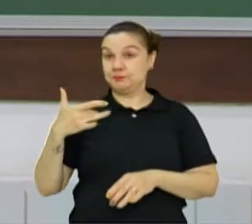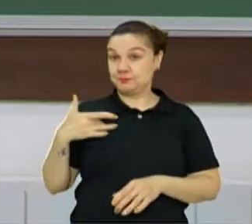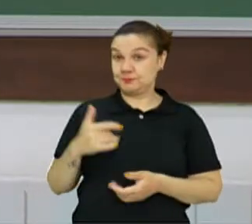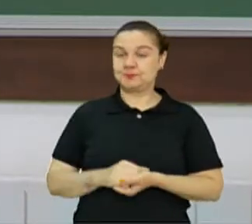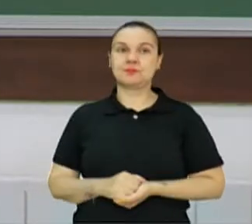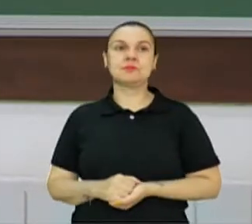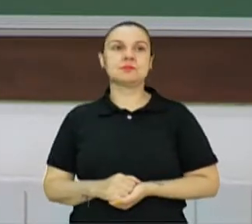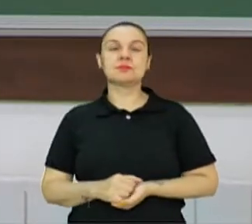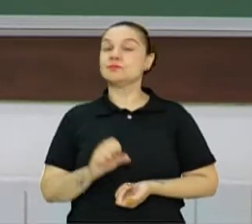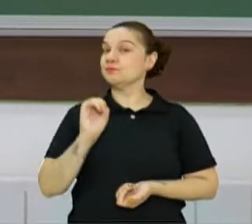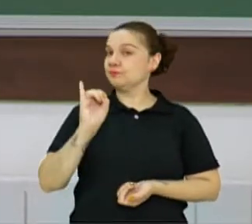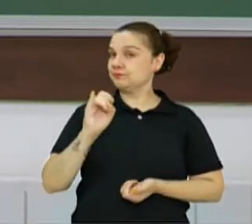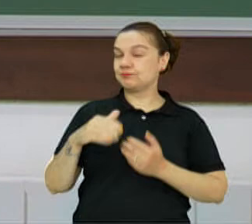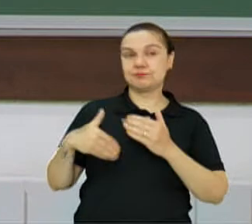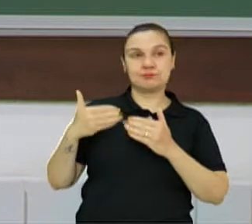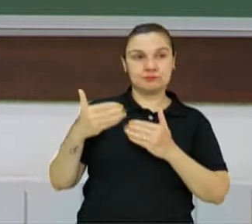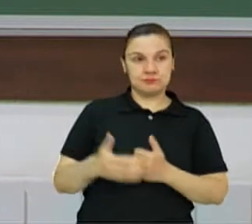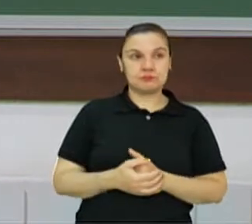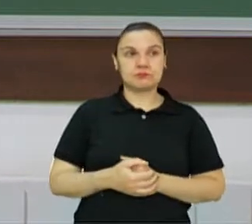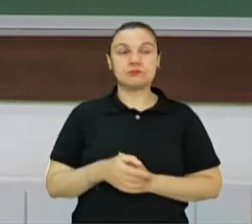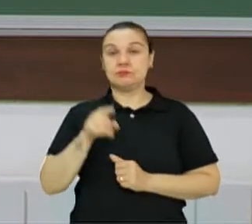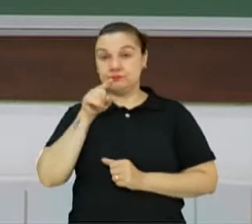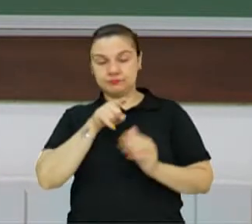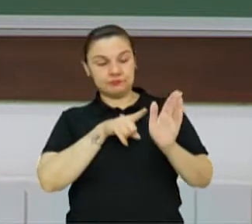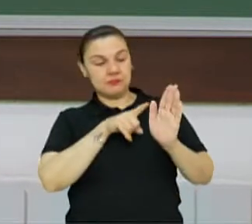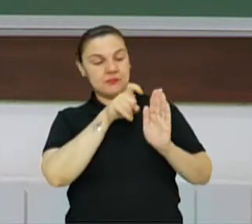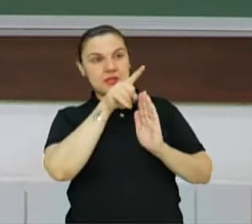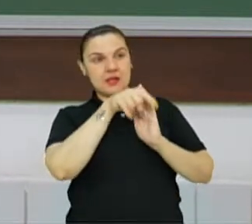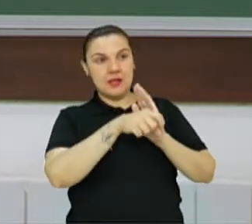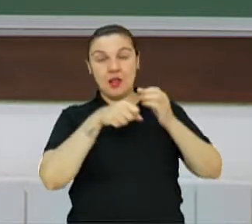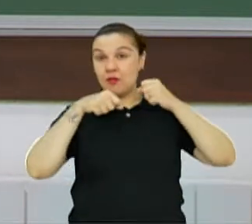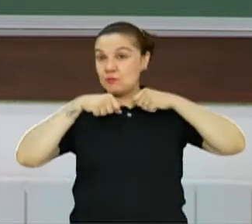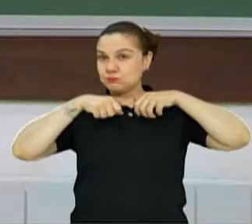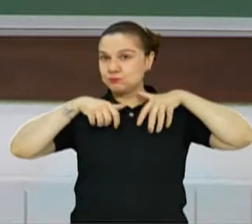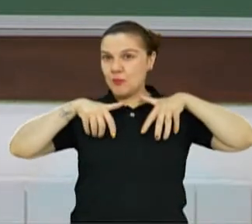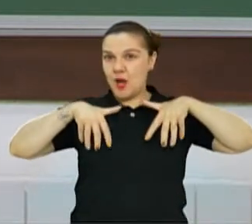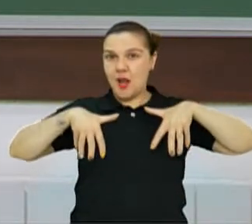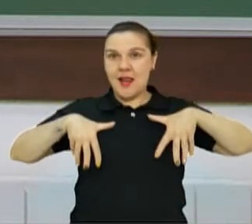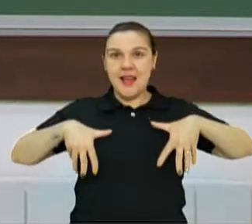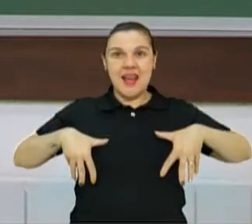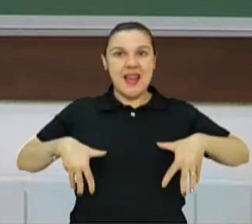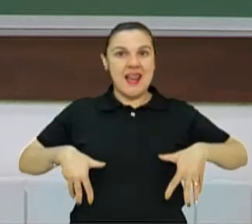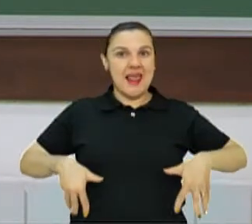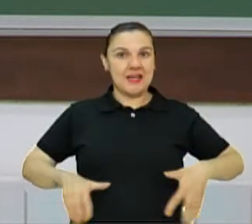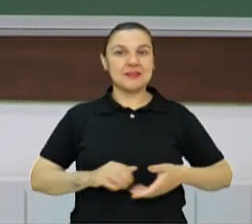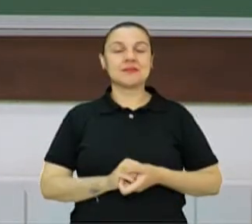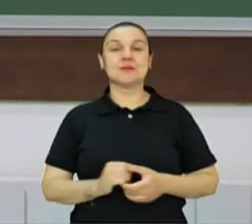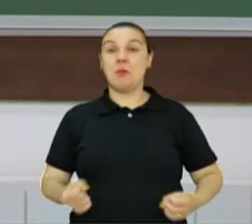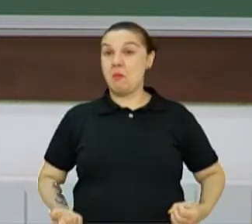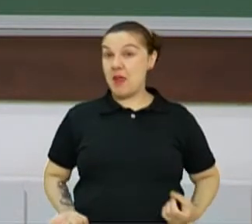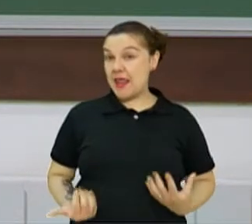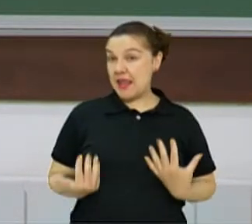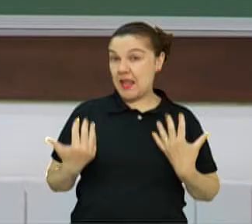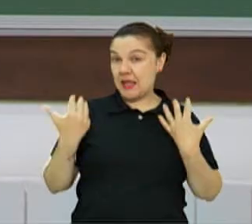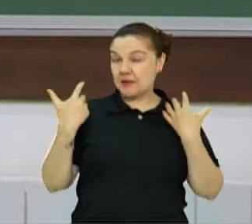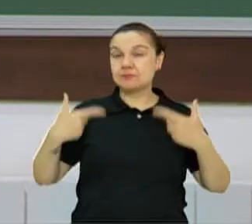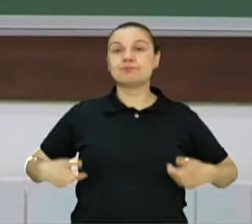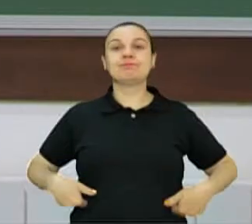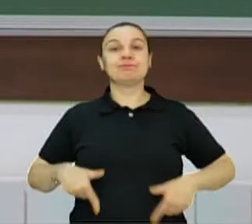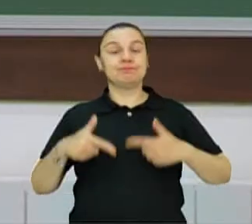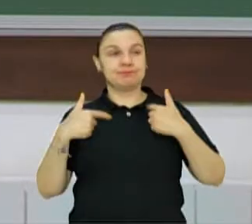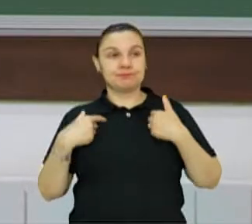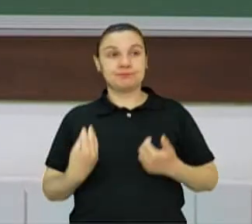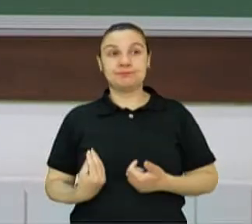curada. Se não tratar, essa bactéria ela pode ir se espalhando para outras partes do corpo, para órgãos